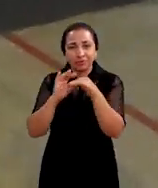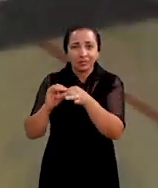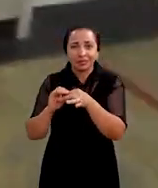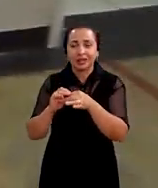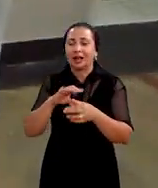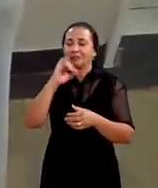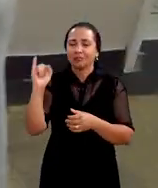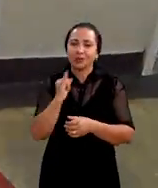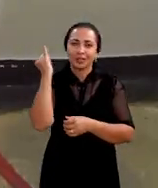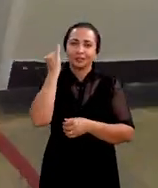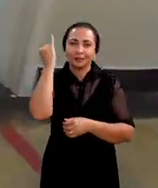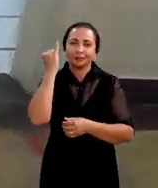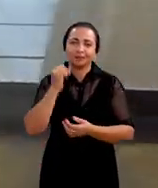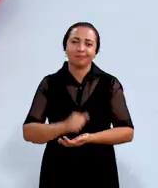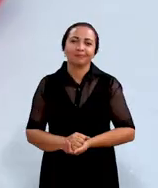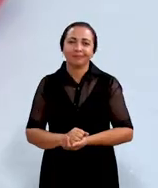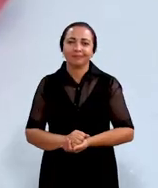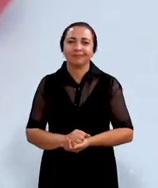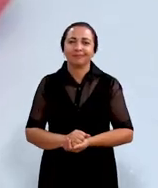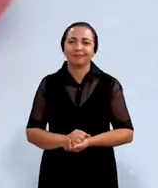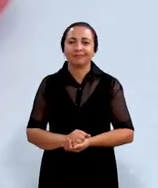essa multidisciplinaridade.